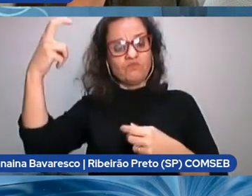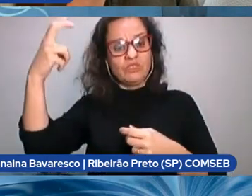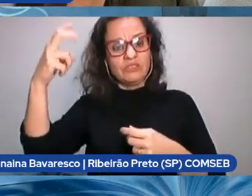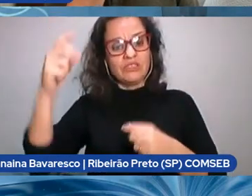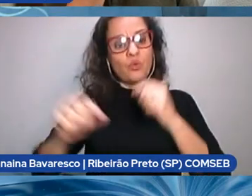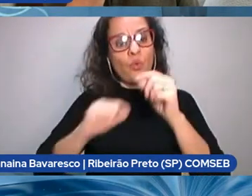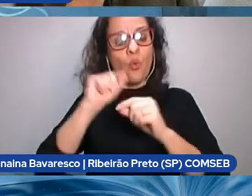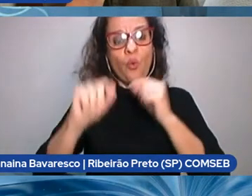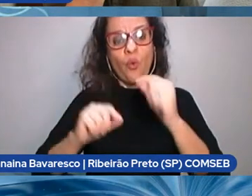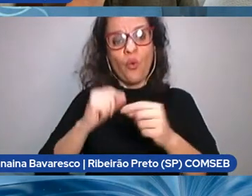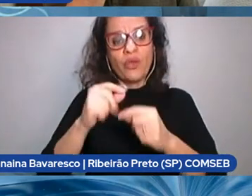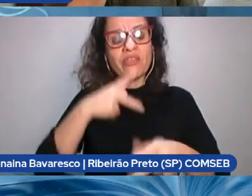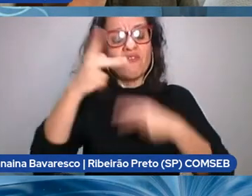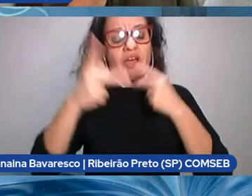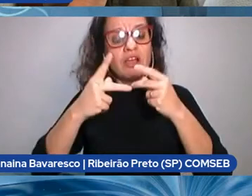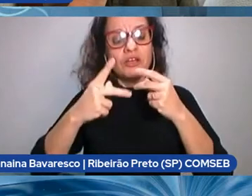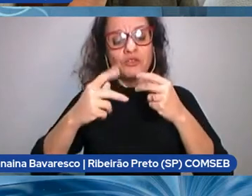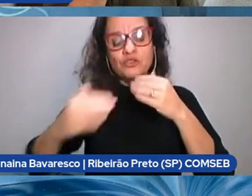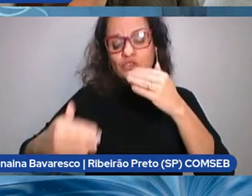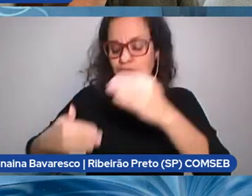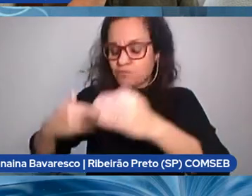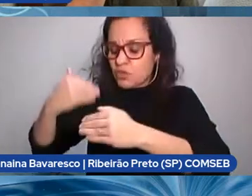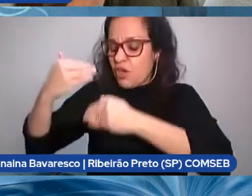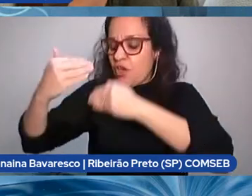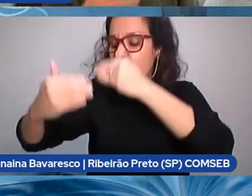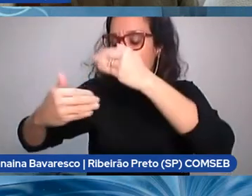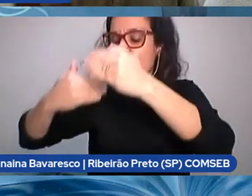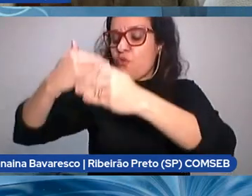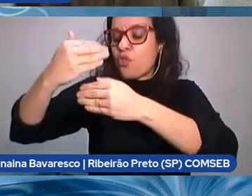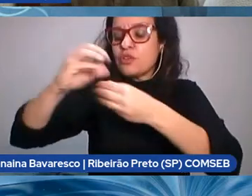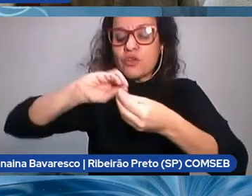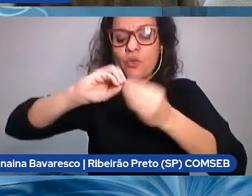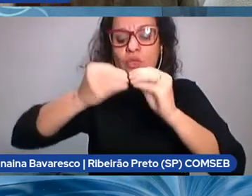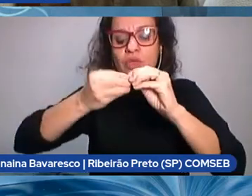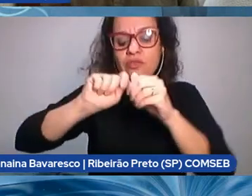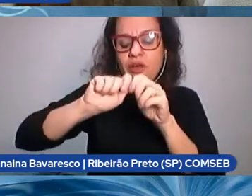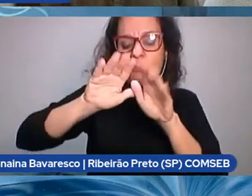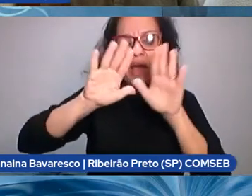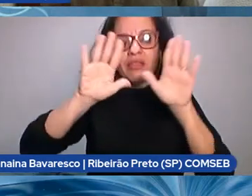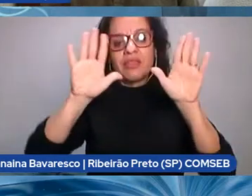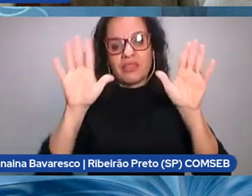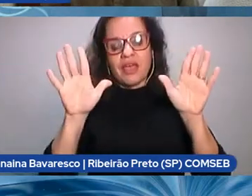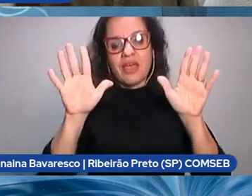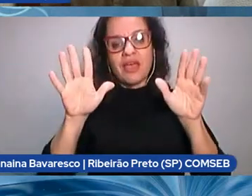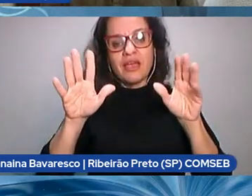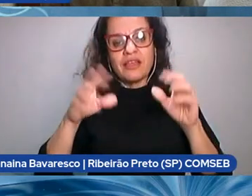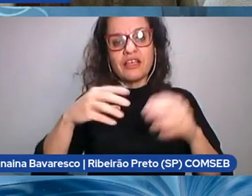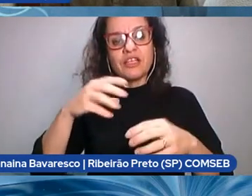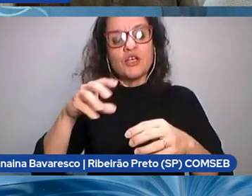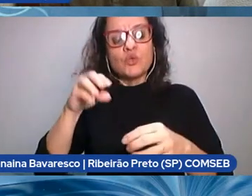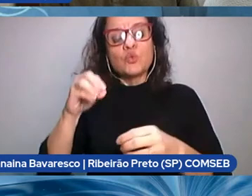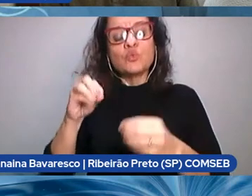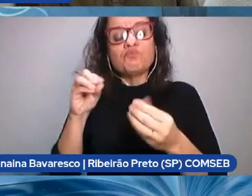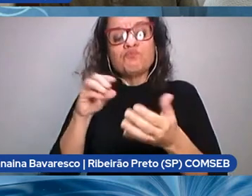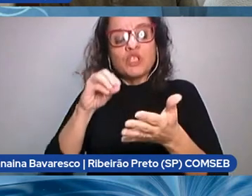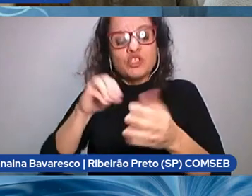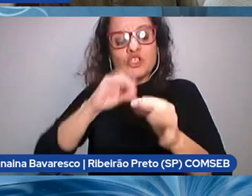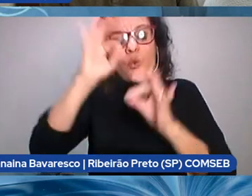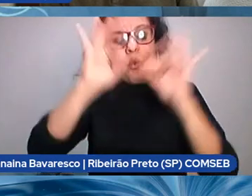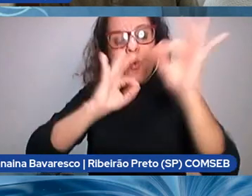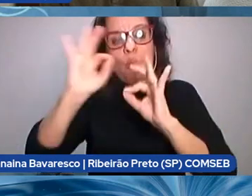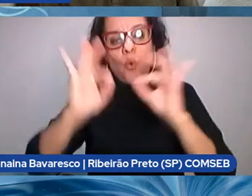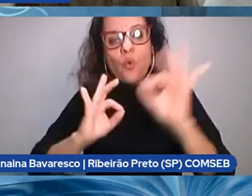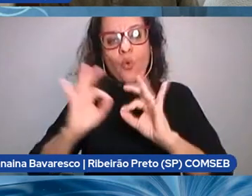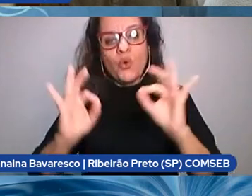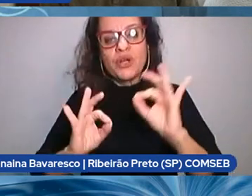de evolução da matéria, no sentido de ter um dinamismo organizado,